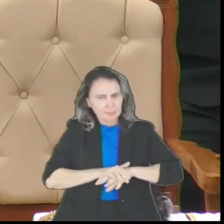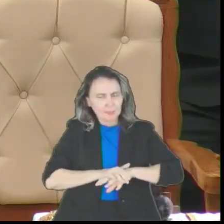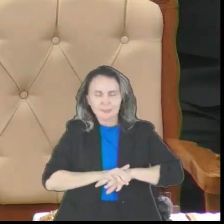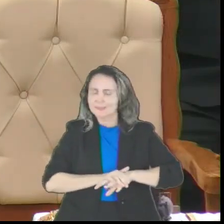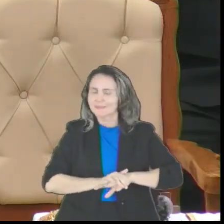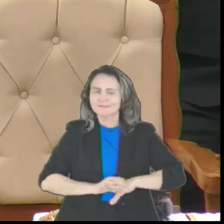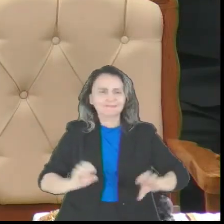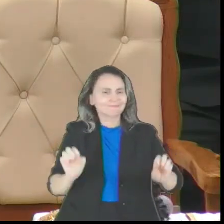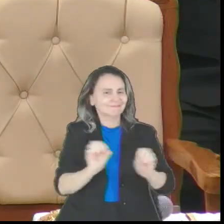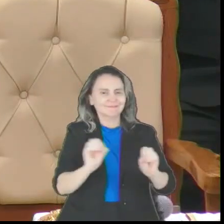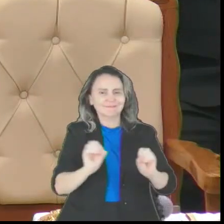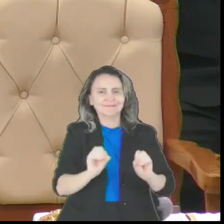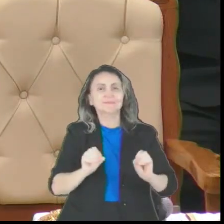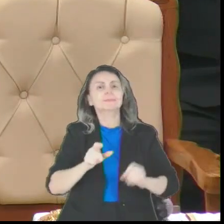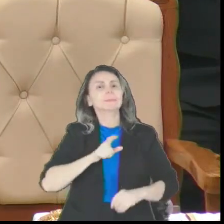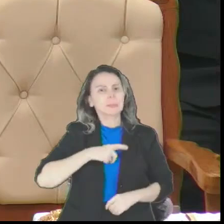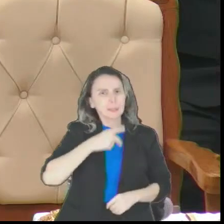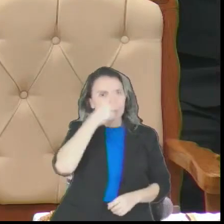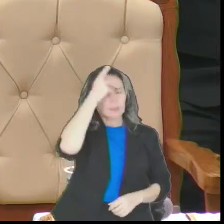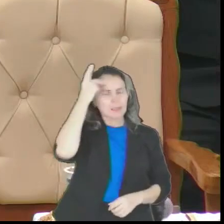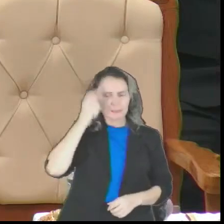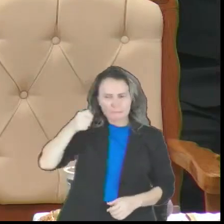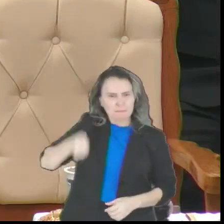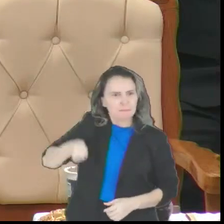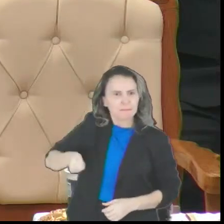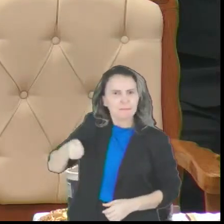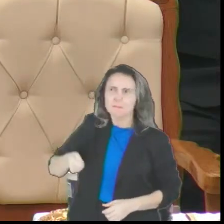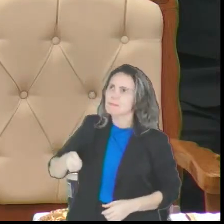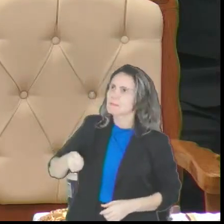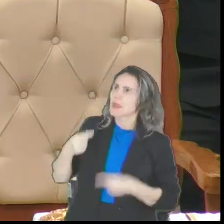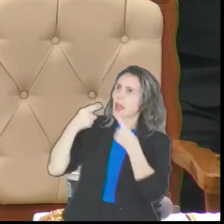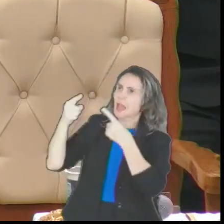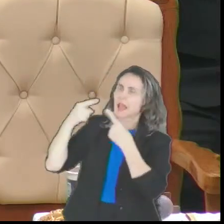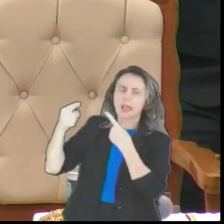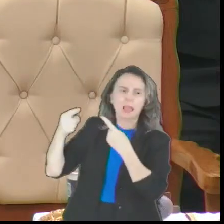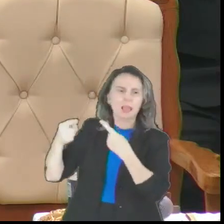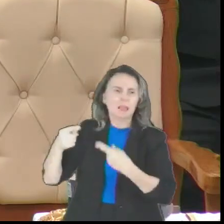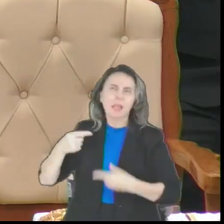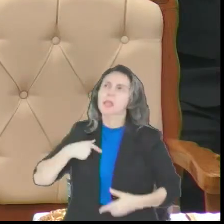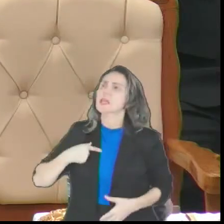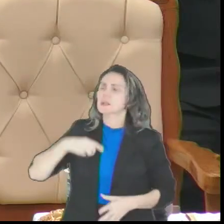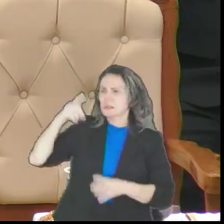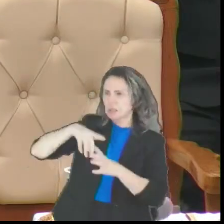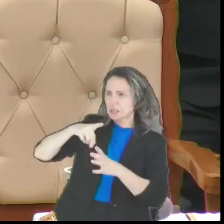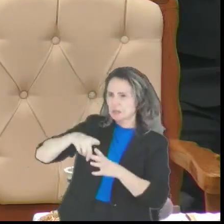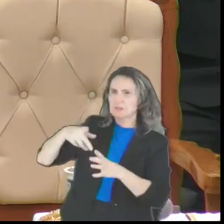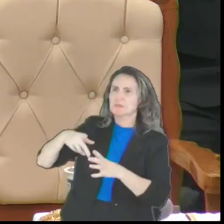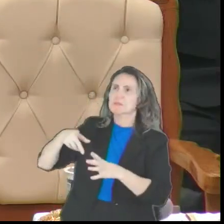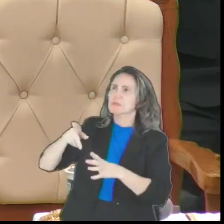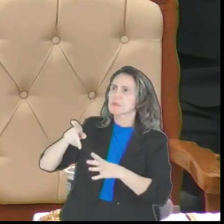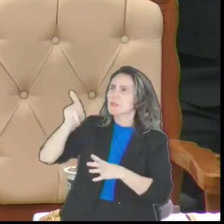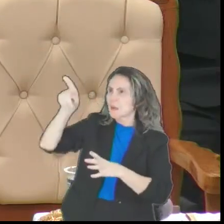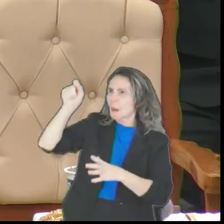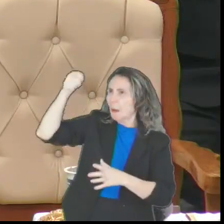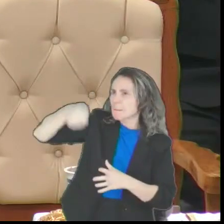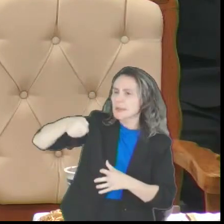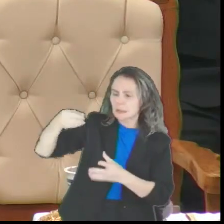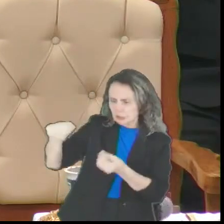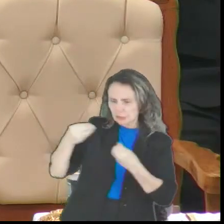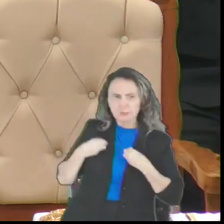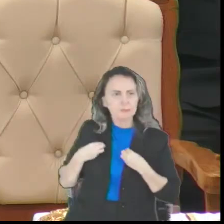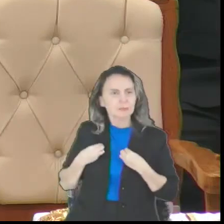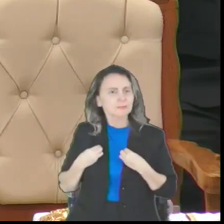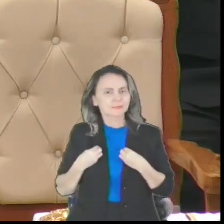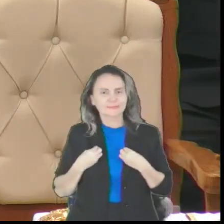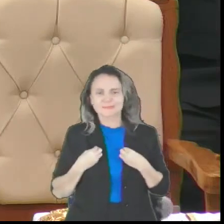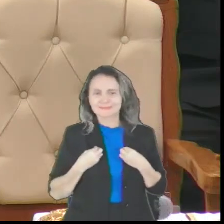Tem gente que exige de Deus, não porque eu sou dizimista, não porque eu vou para o culto, é obrigação sua, irmãos. A gente não